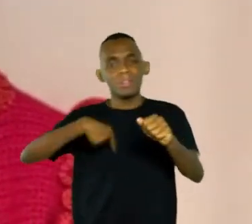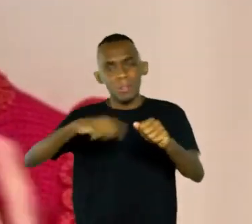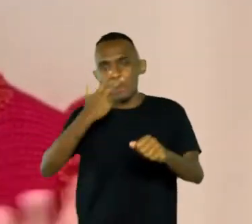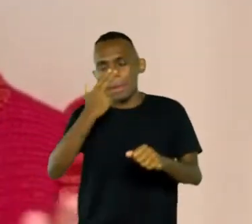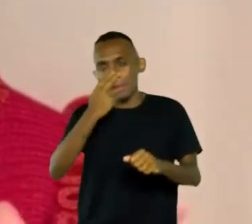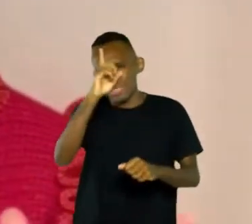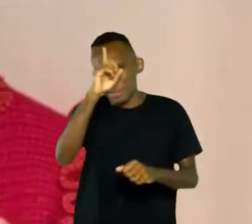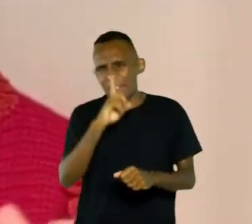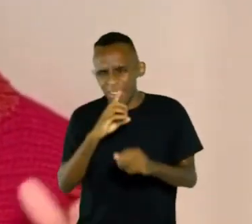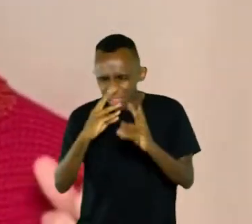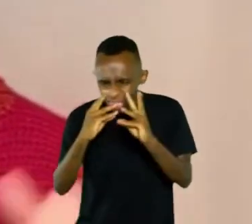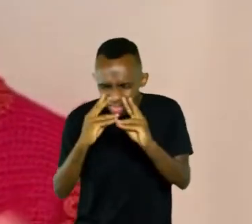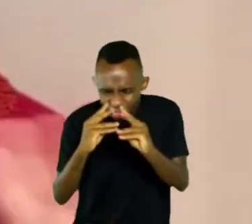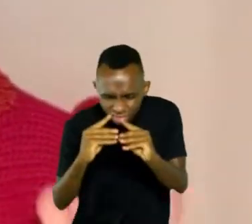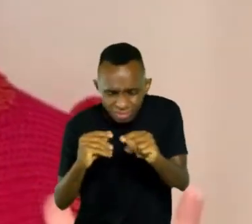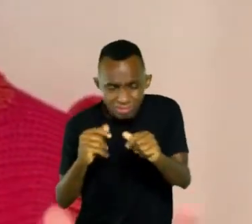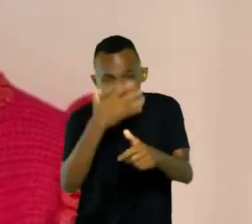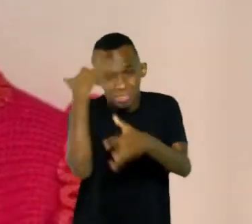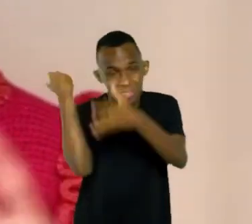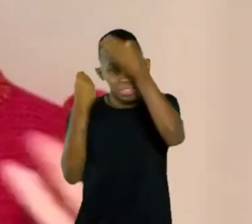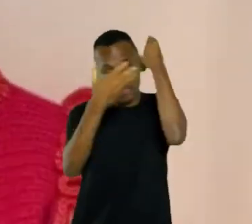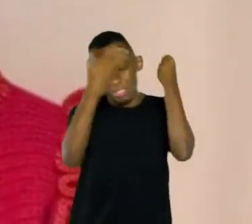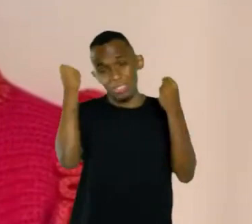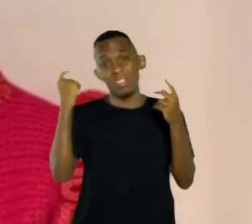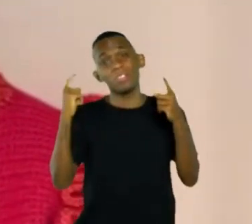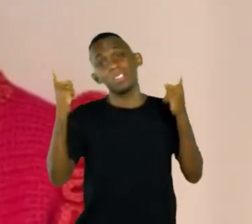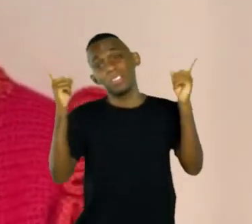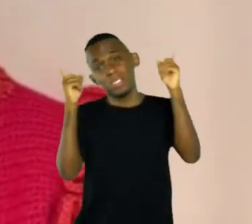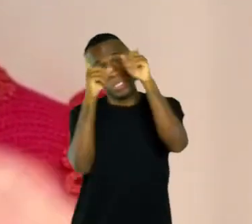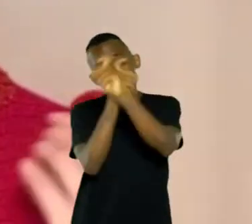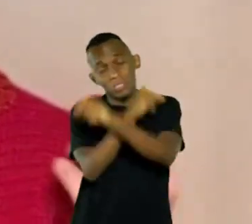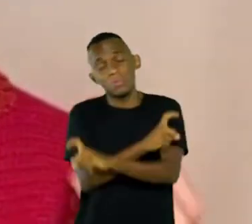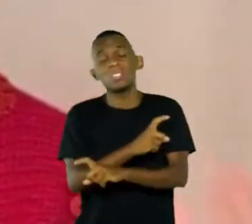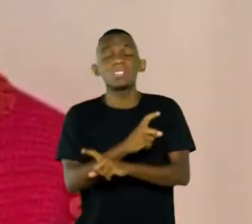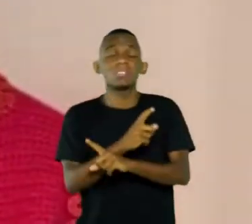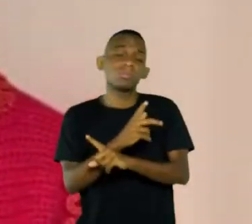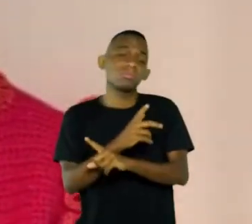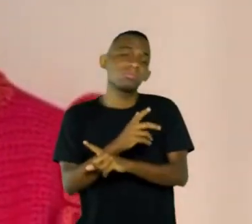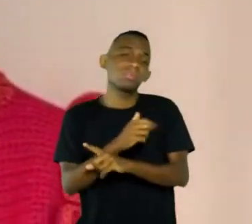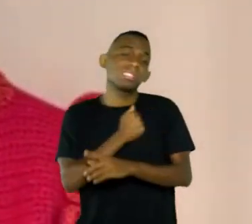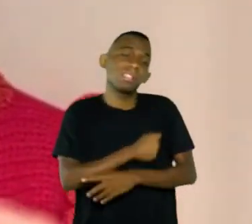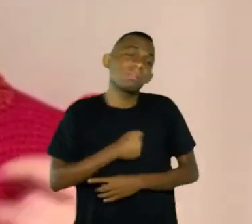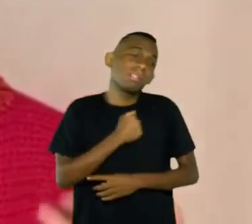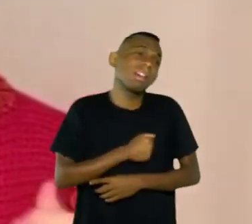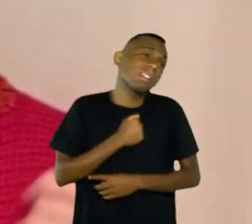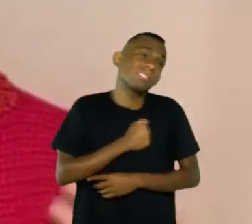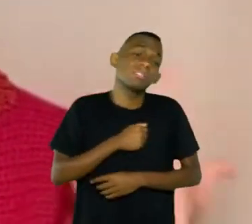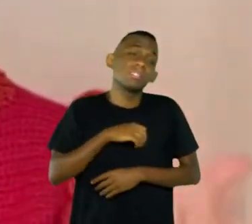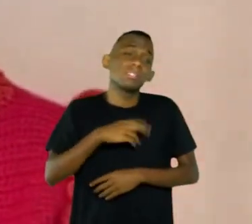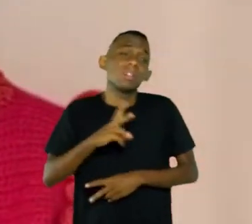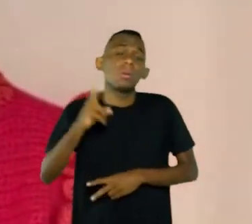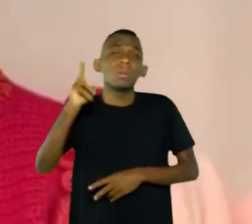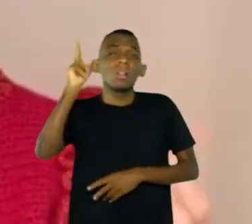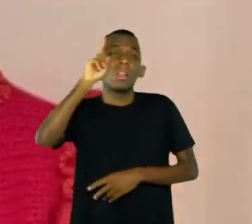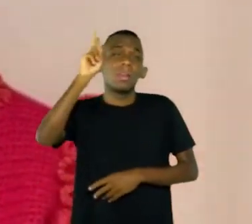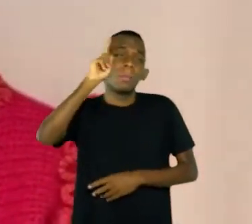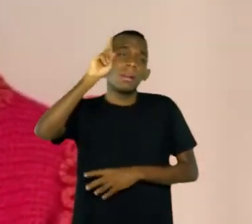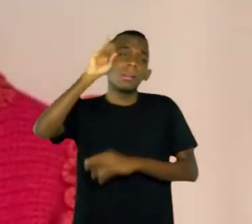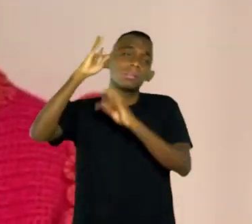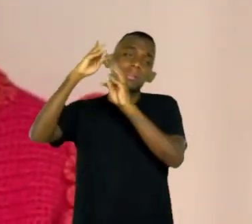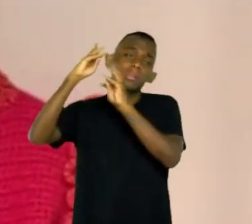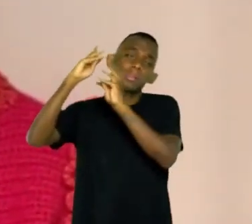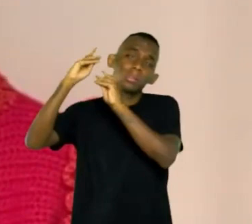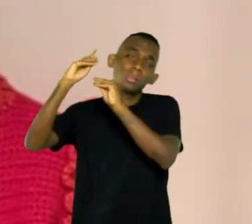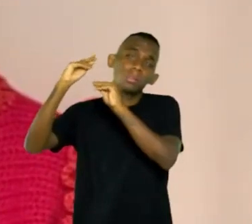porque senão fica difícil demais viver com a falta da pessoa. As fotos vão ficando amareladas para que você olhe mais para frente do que para